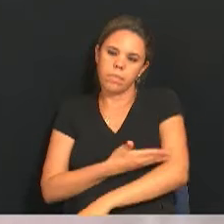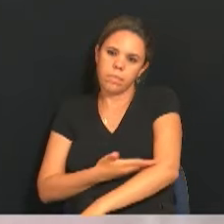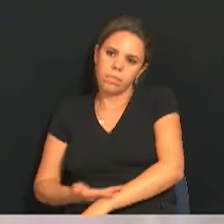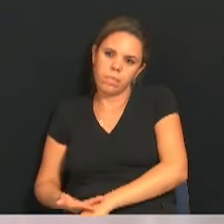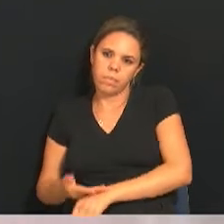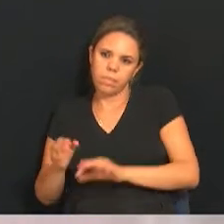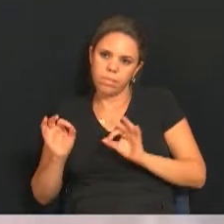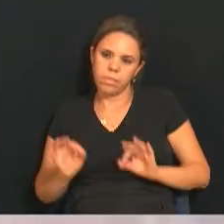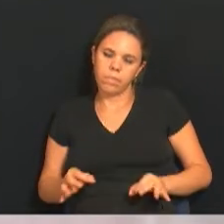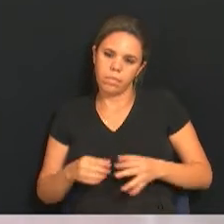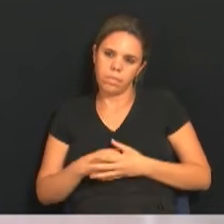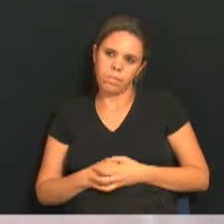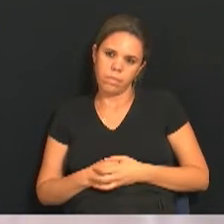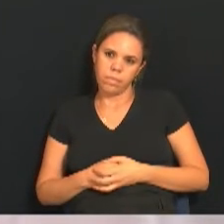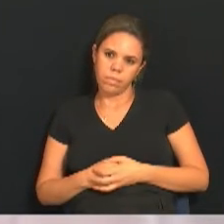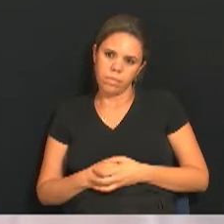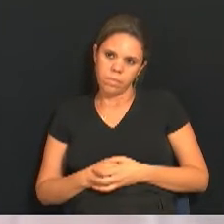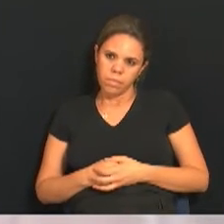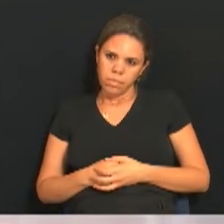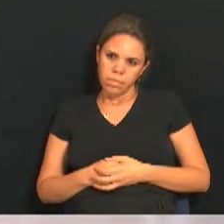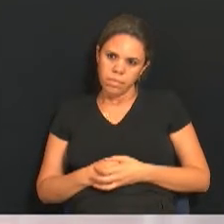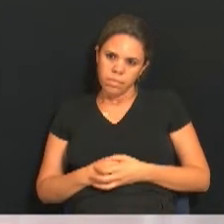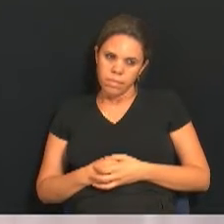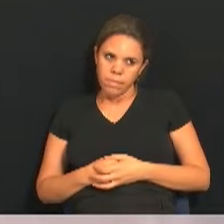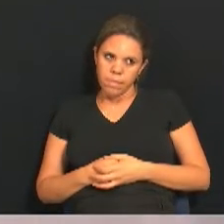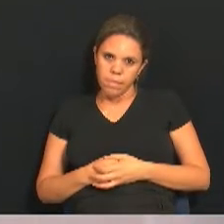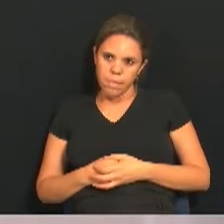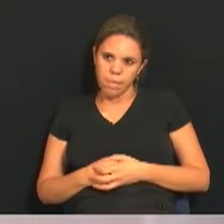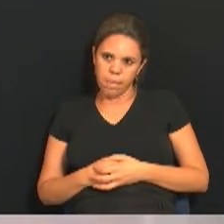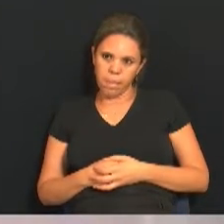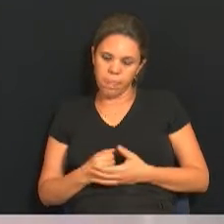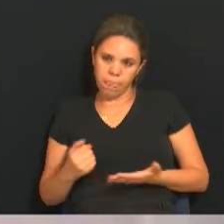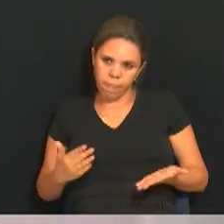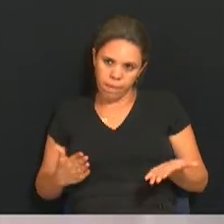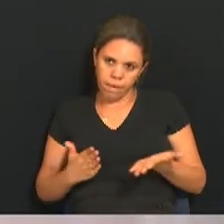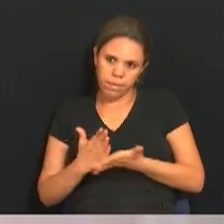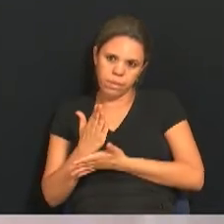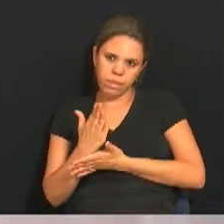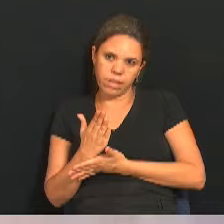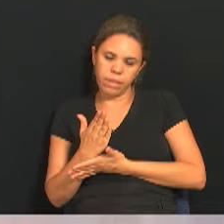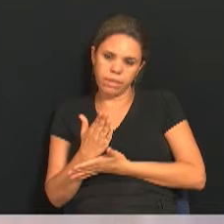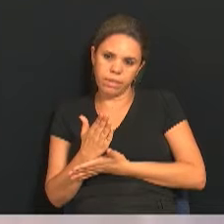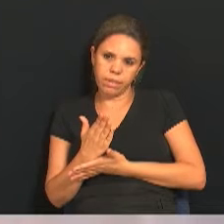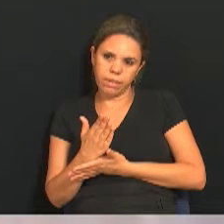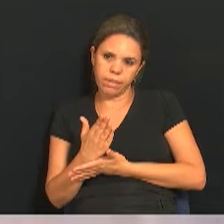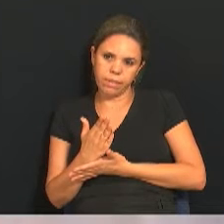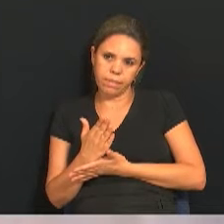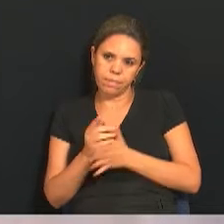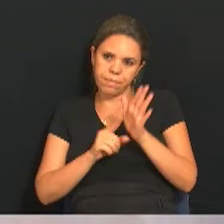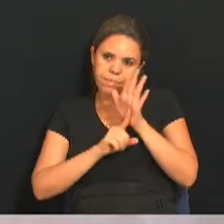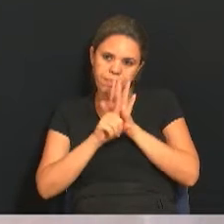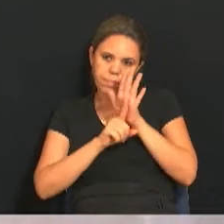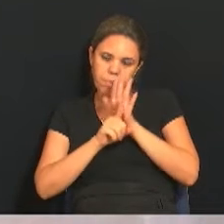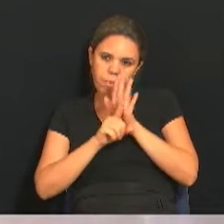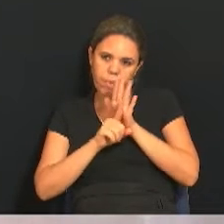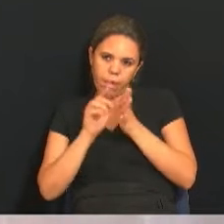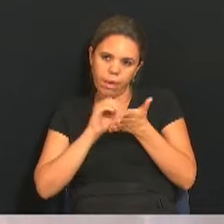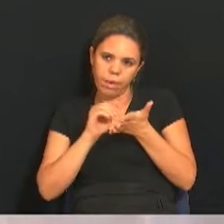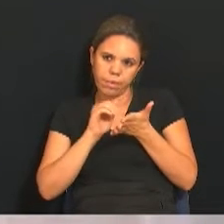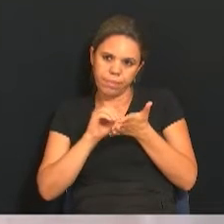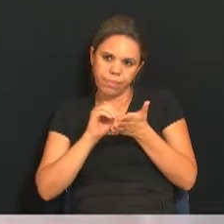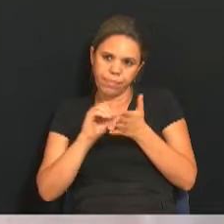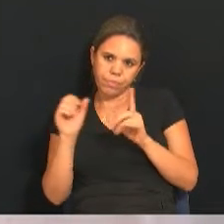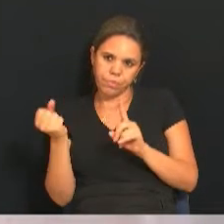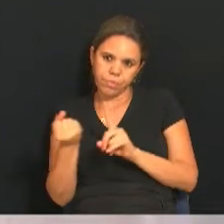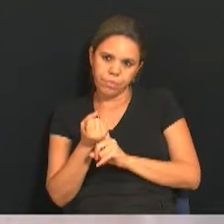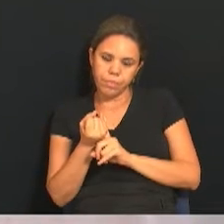adequada para isso, e também com aprovação, porque foi feita até inclusive uma pesquisa pela Secretaria de Assistência Social